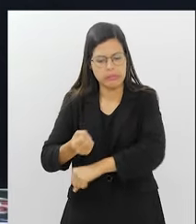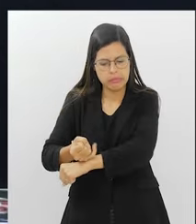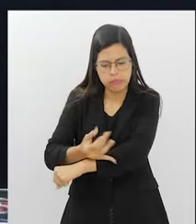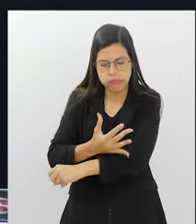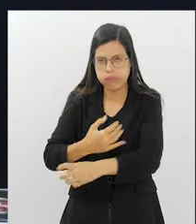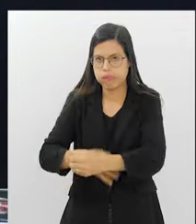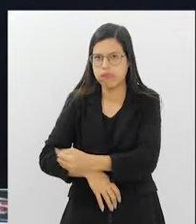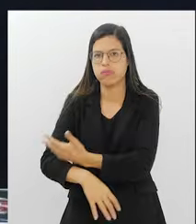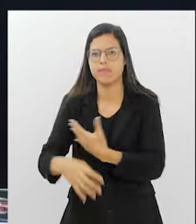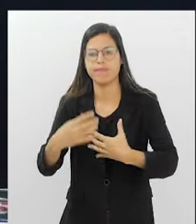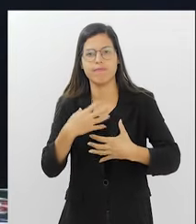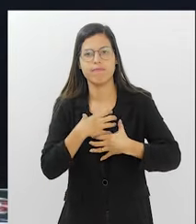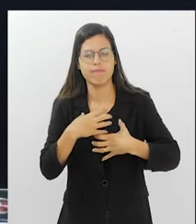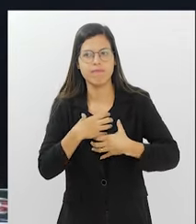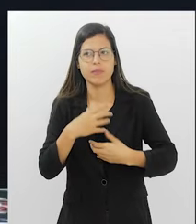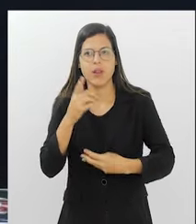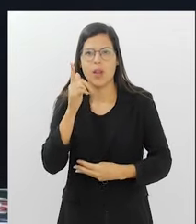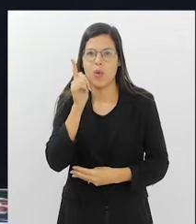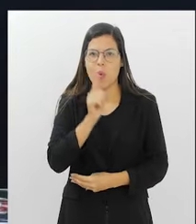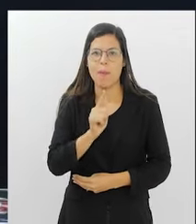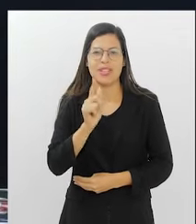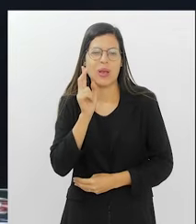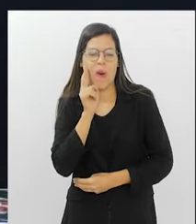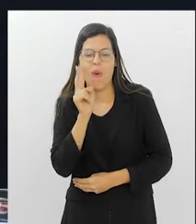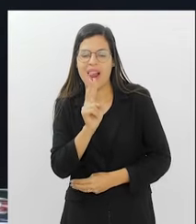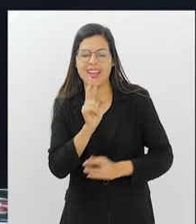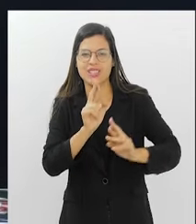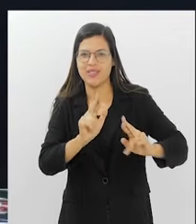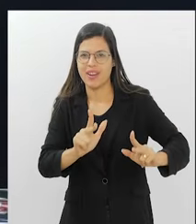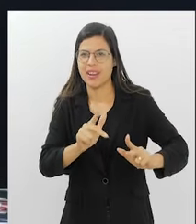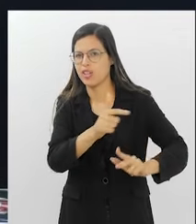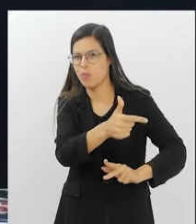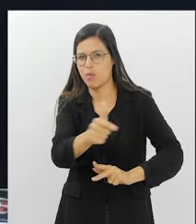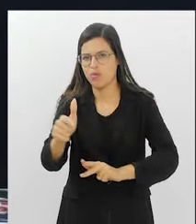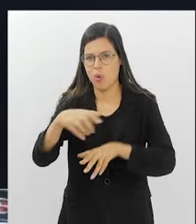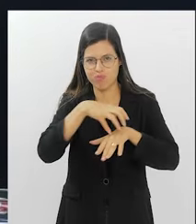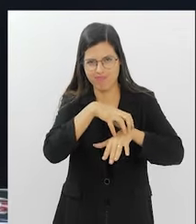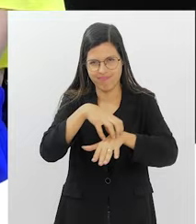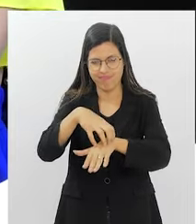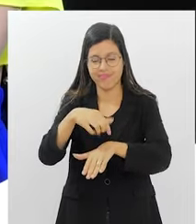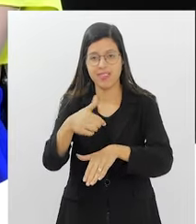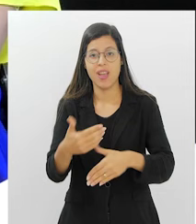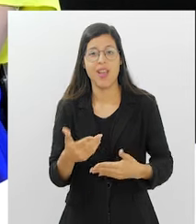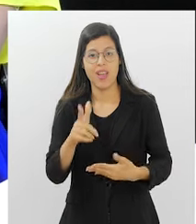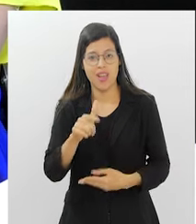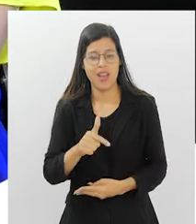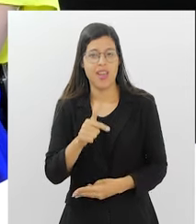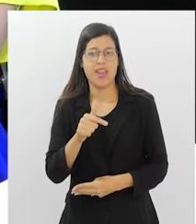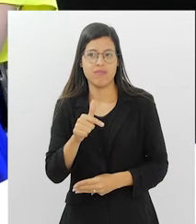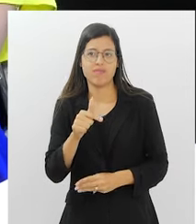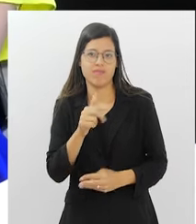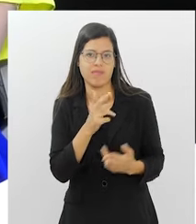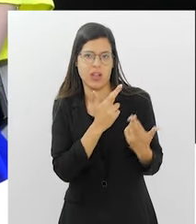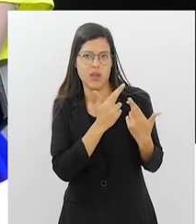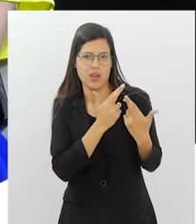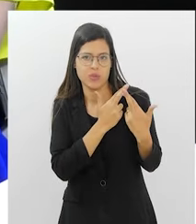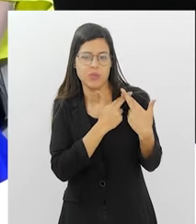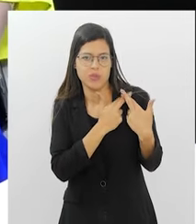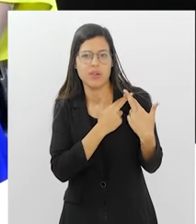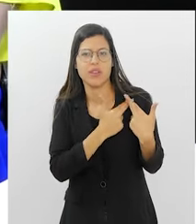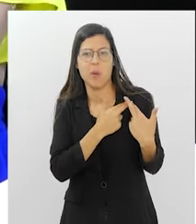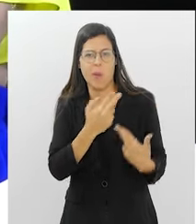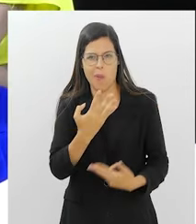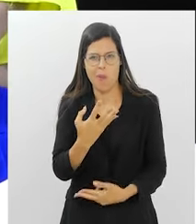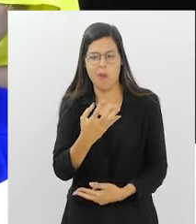emocionou E aí ele começa ter um olhar diferenciado pro resto da escola né E essa responsabilidade dos 40 pontos né